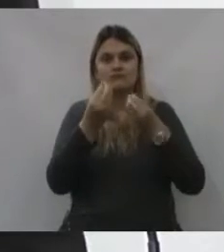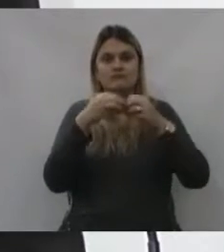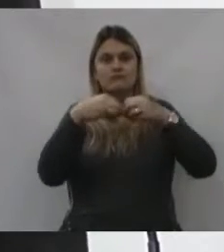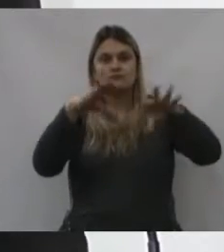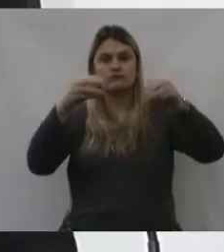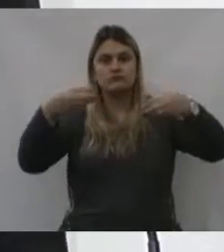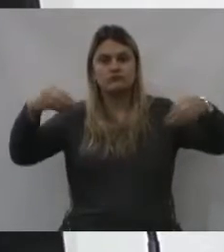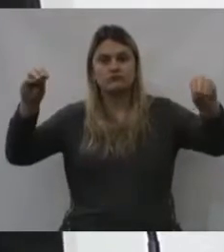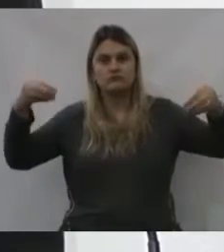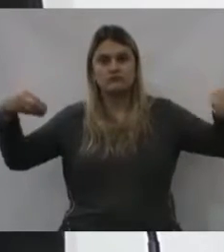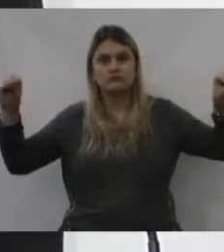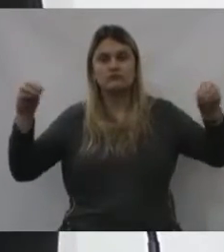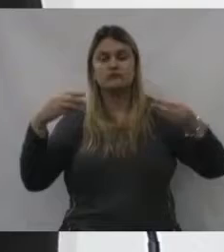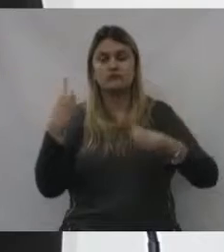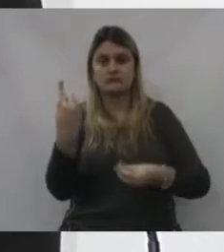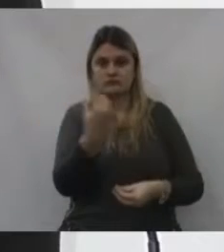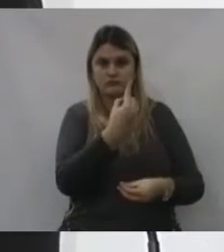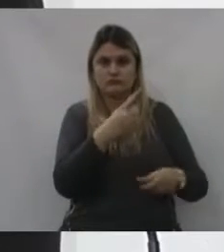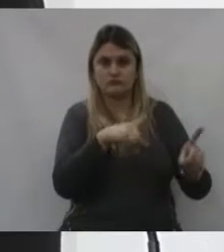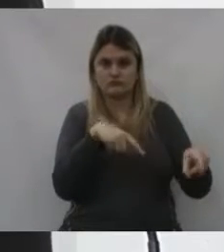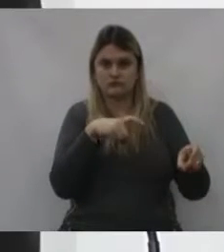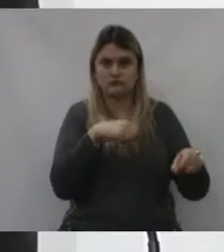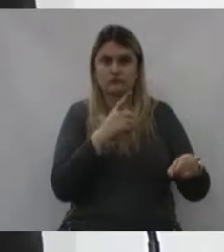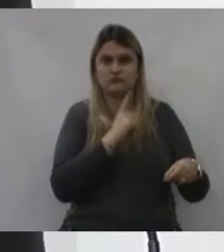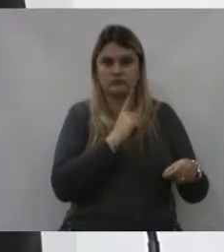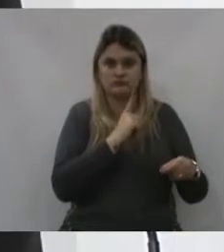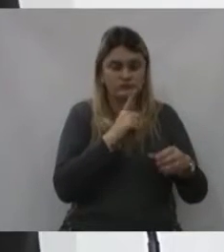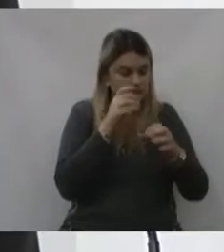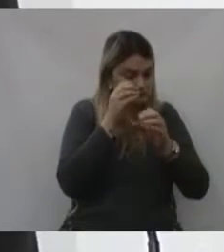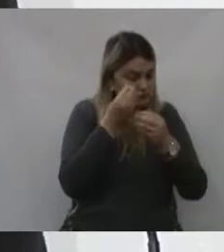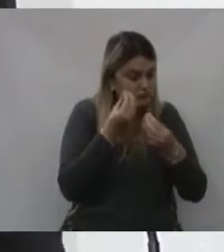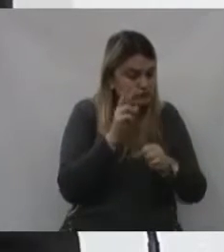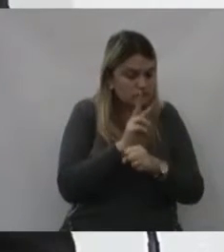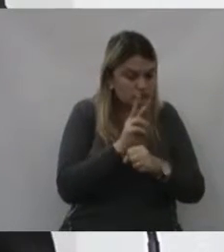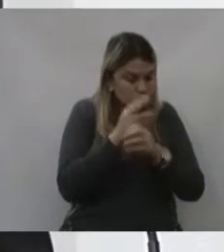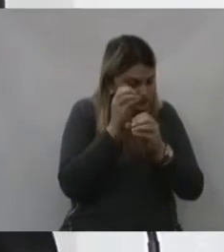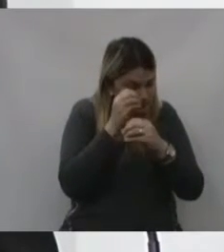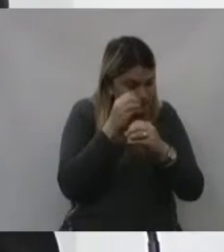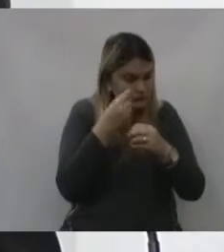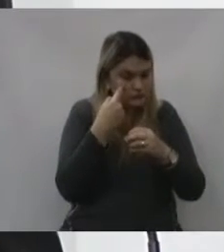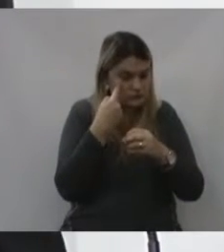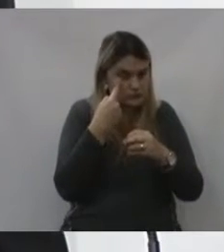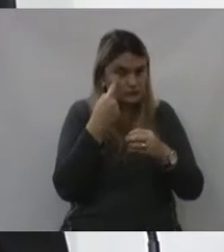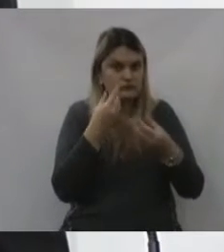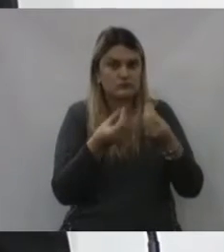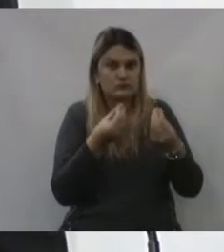a distribuição. Veja, cada produtor ter o seu ovoscópio, ter o